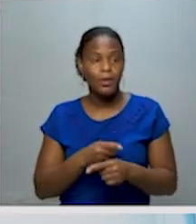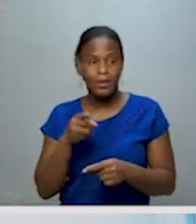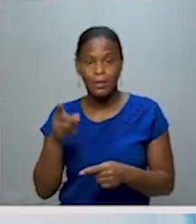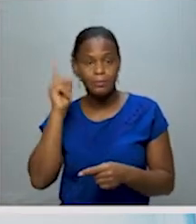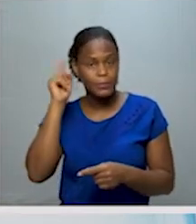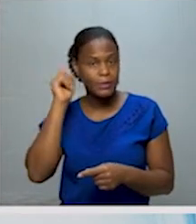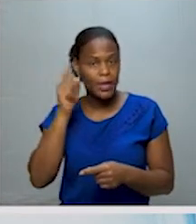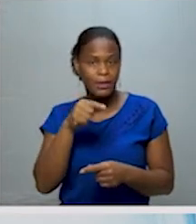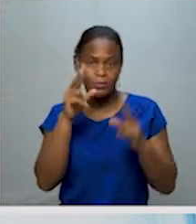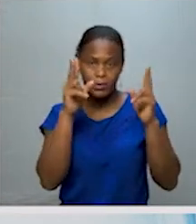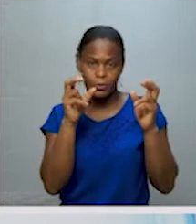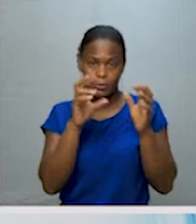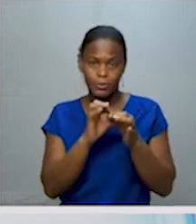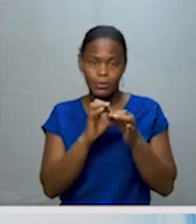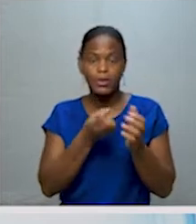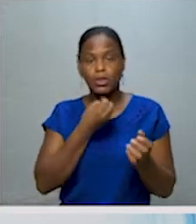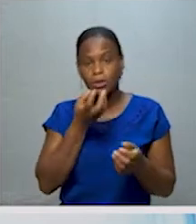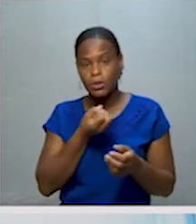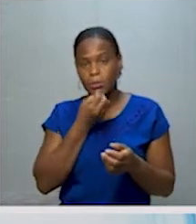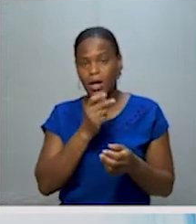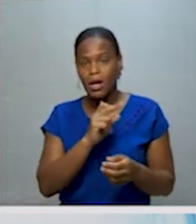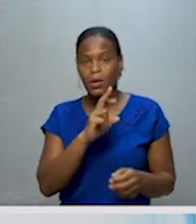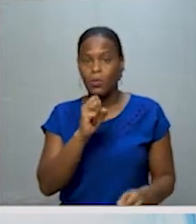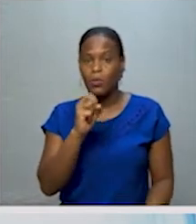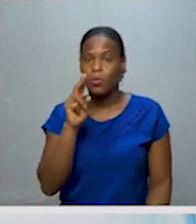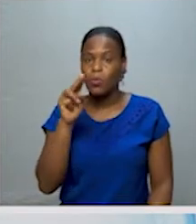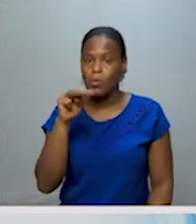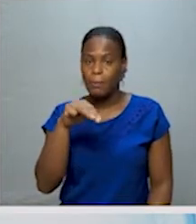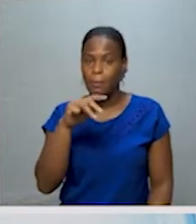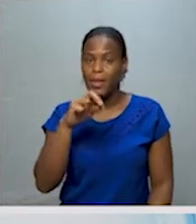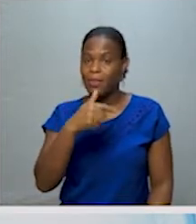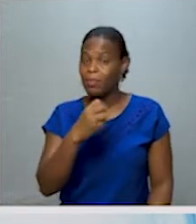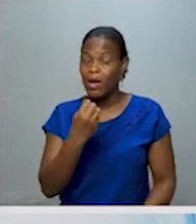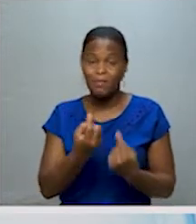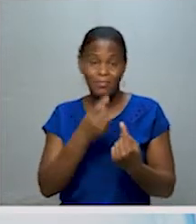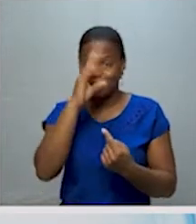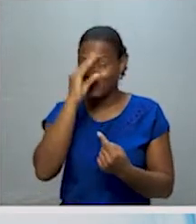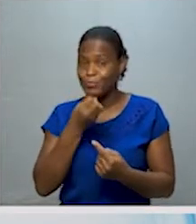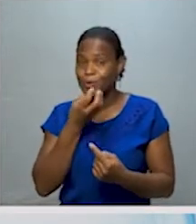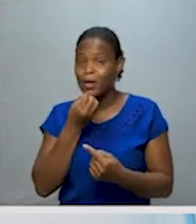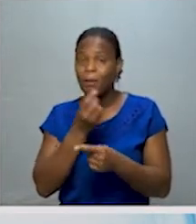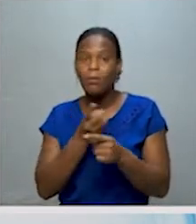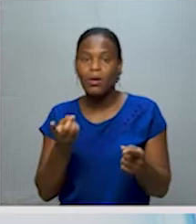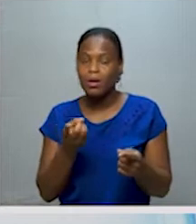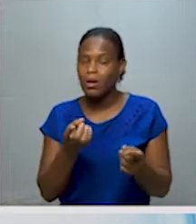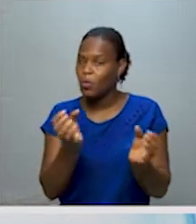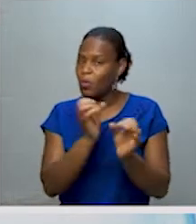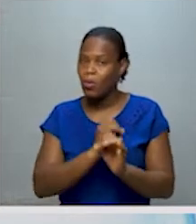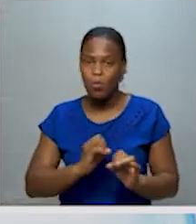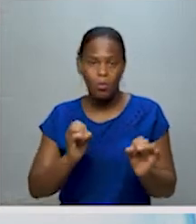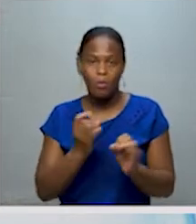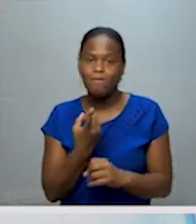é importante esta questão do argumento. E nós, muitas vezes, nós não sabemos argumentar. Por quê? Porque nós não